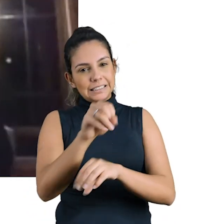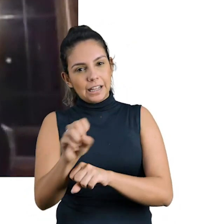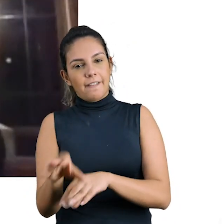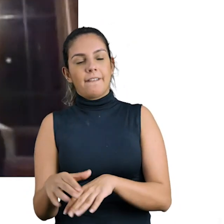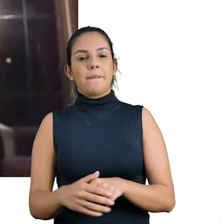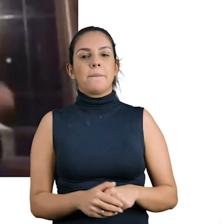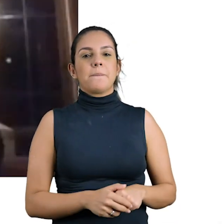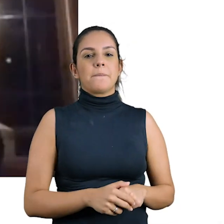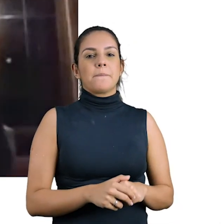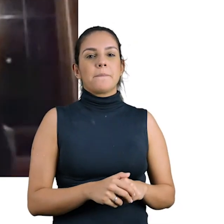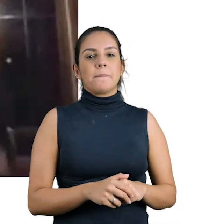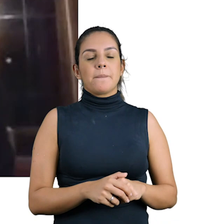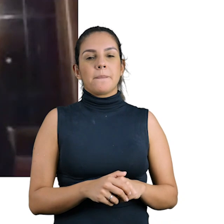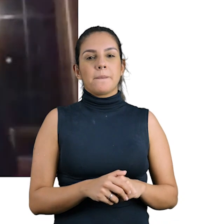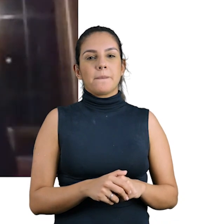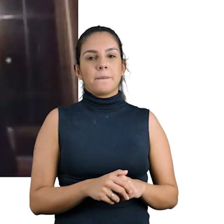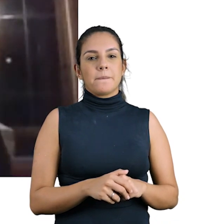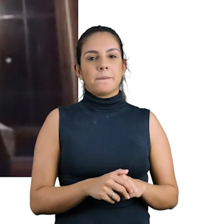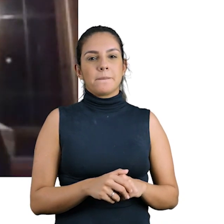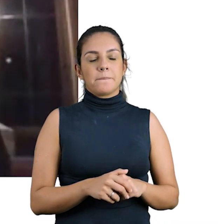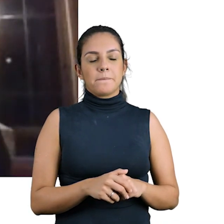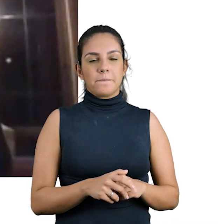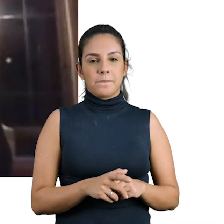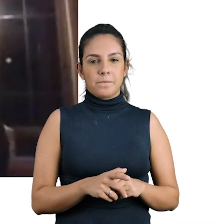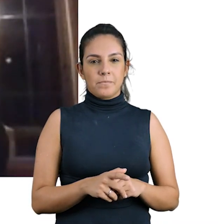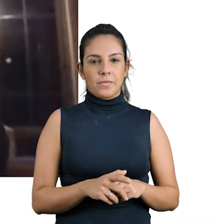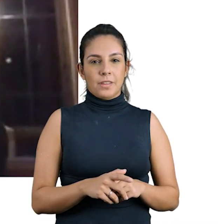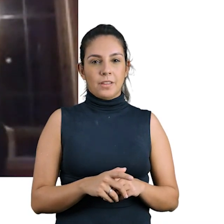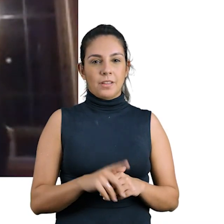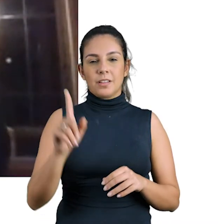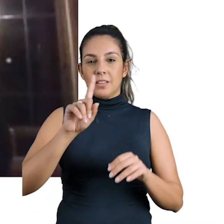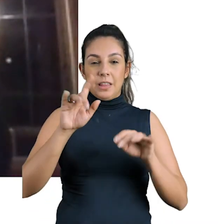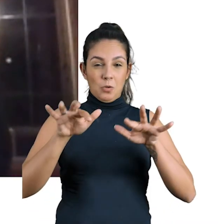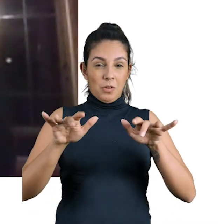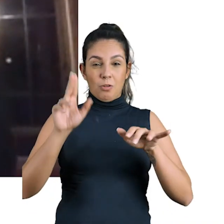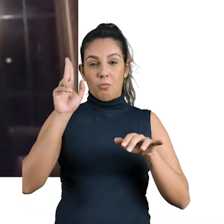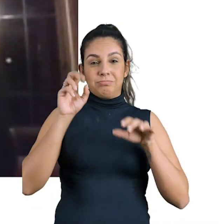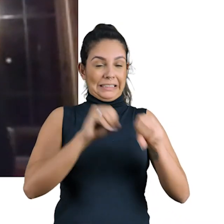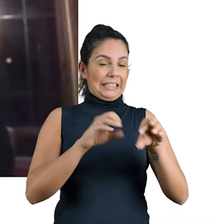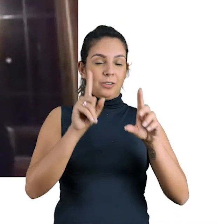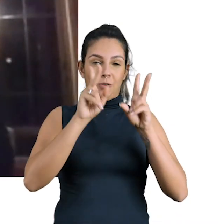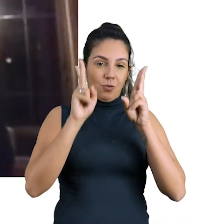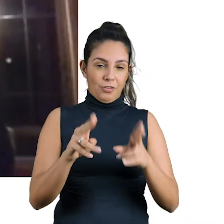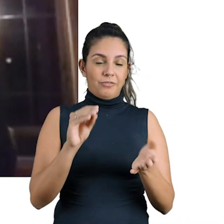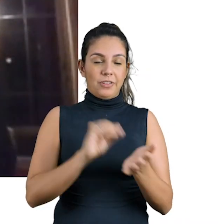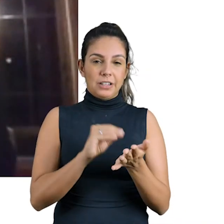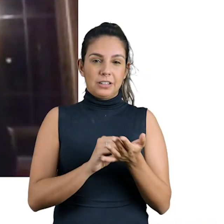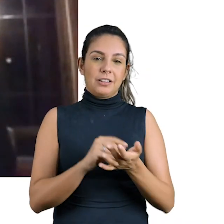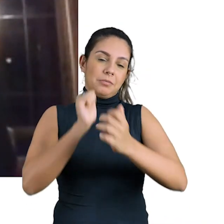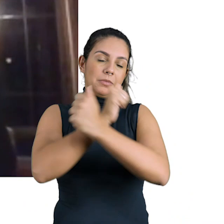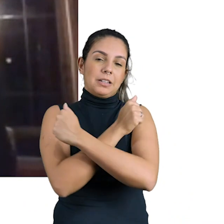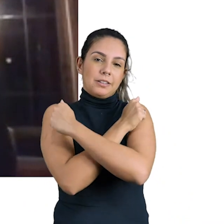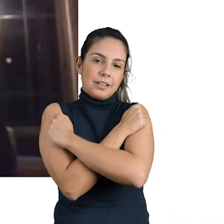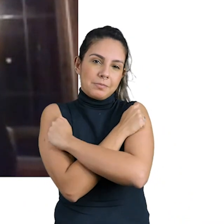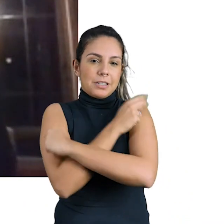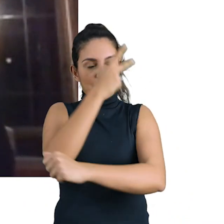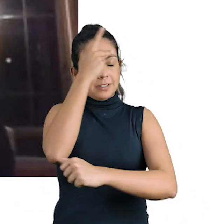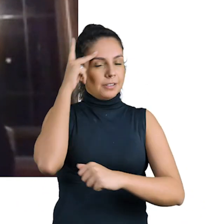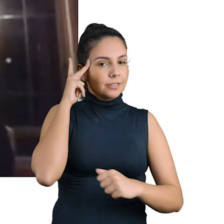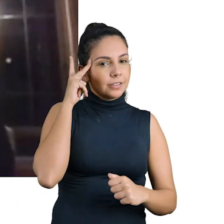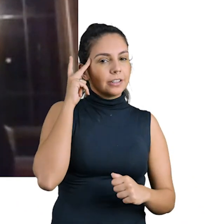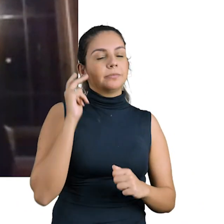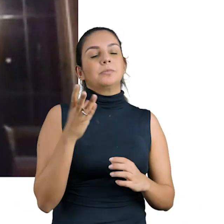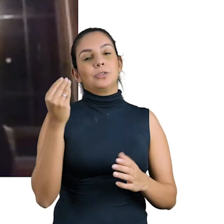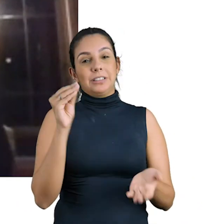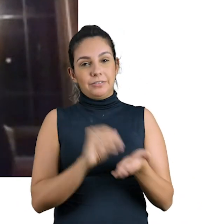eles pela intermediação dessa máquina não é a mesma coisa, né? Sinto falta de abraçar as pessoas,